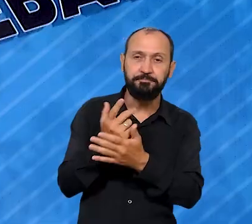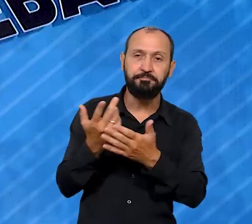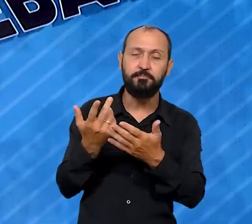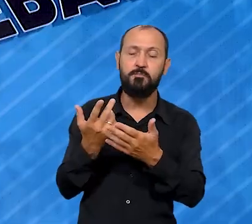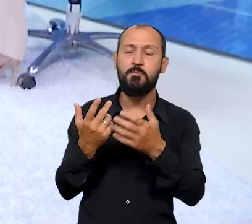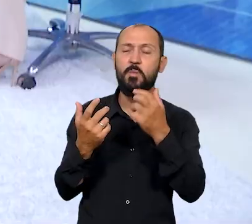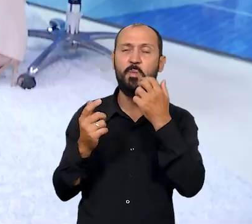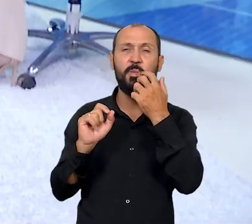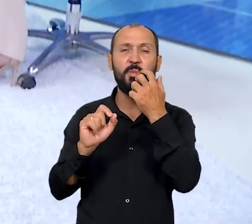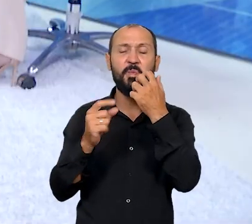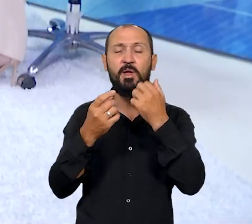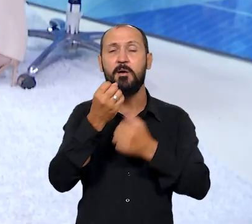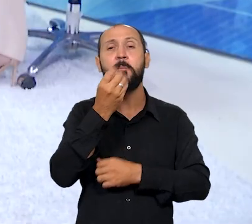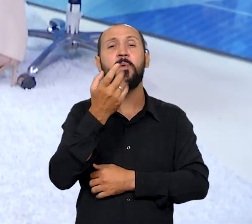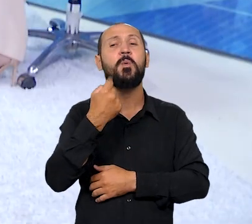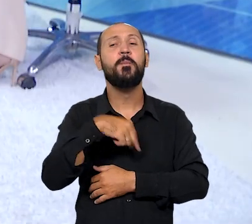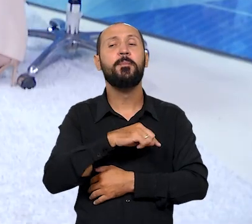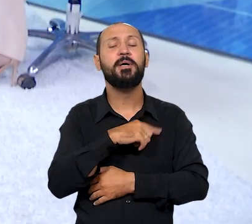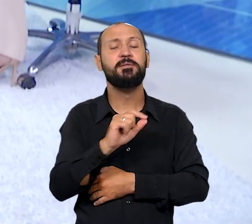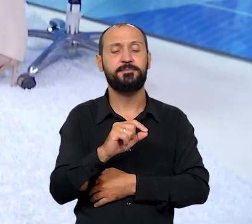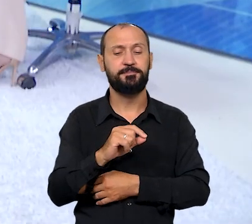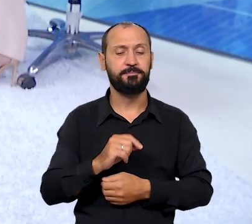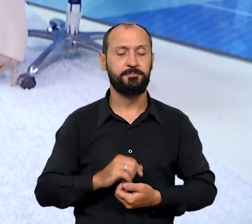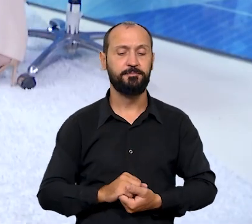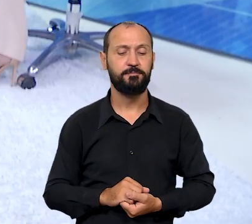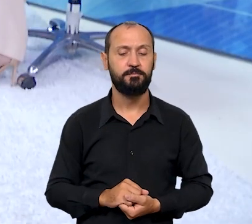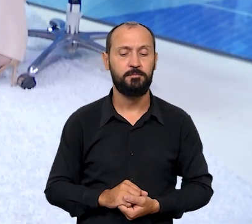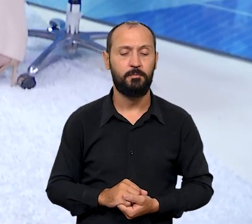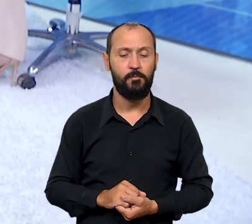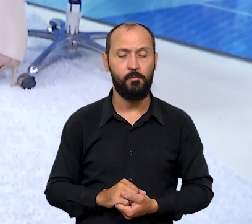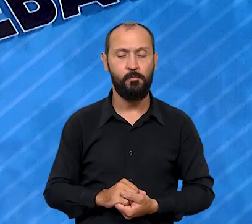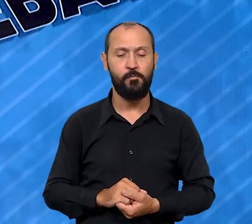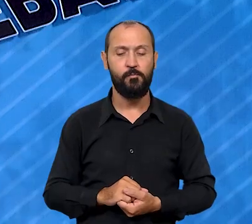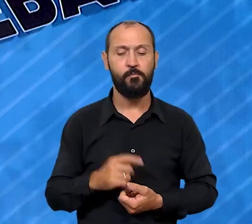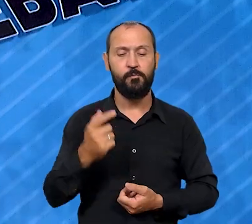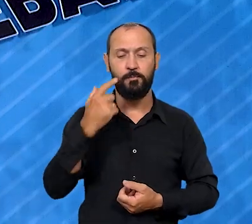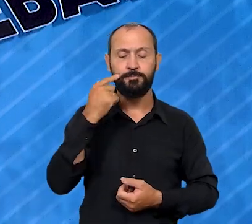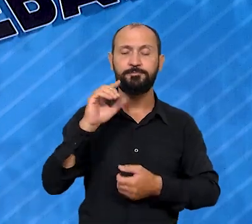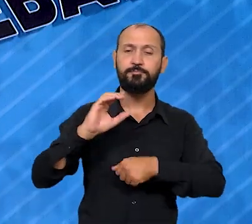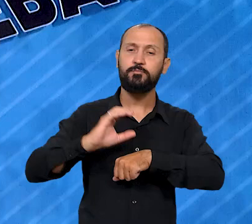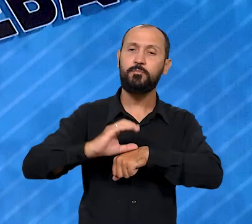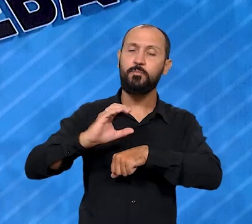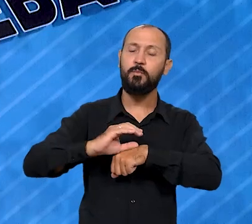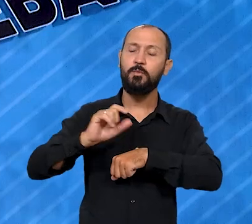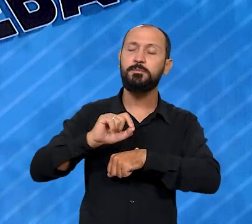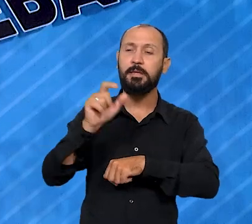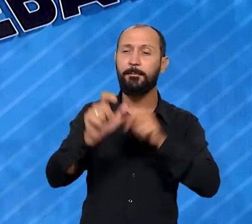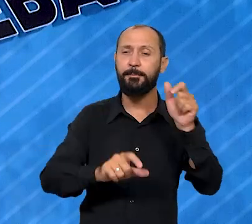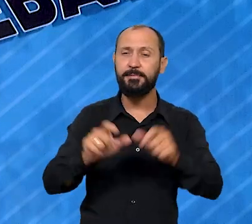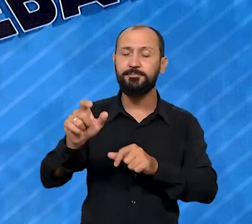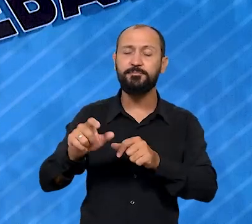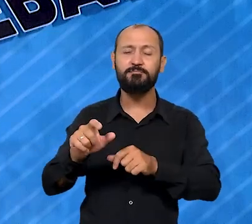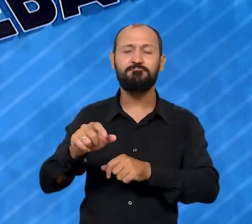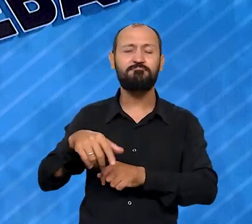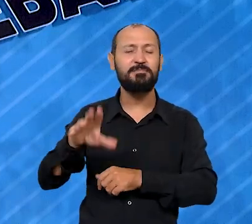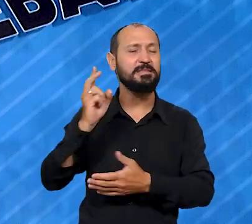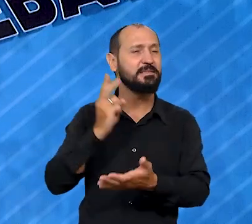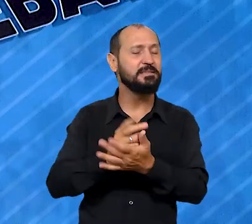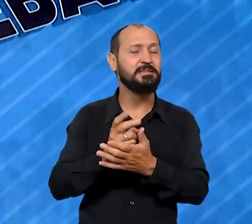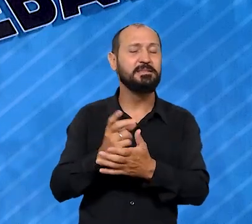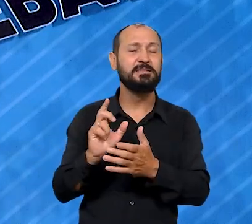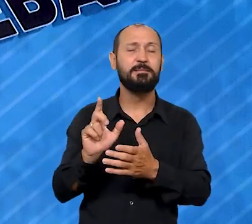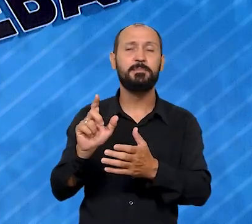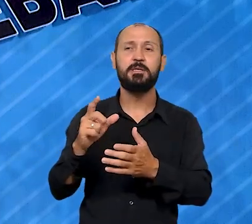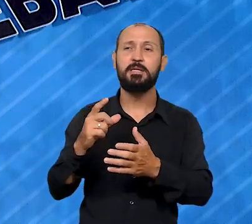de consumo. E o que isso foi bom para nós, consumidores? Que o Código de Defesa do Consumidor, ele traz o consumidor como a parte